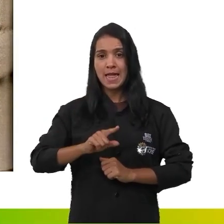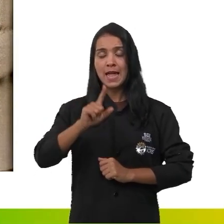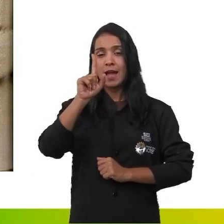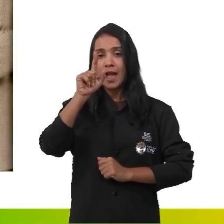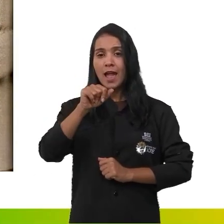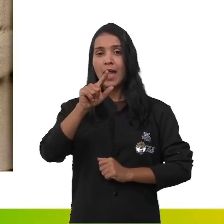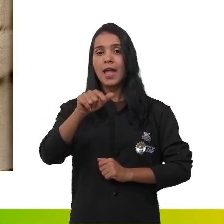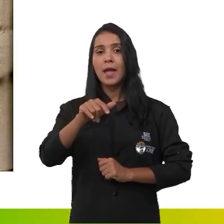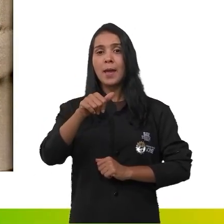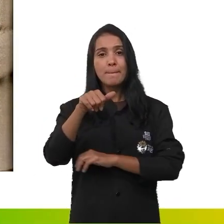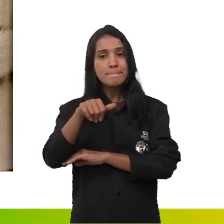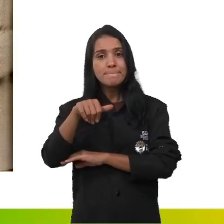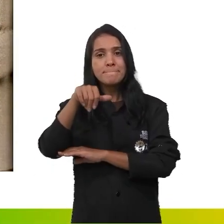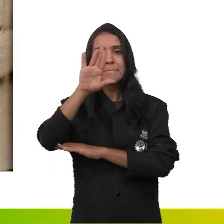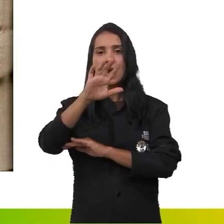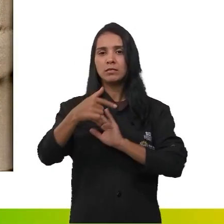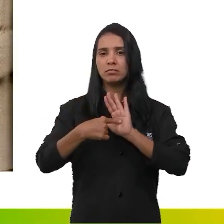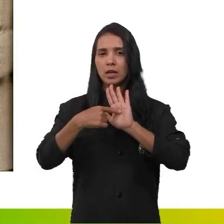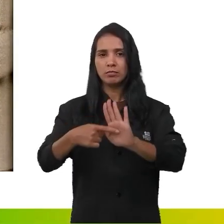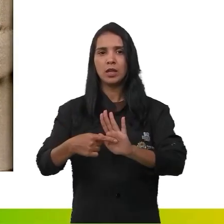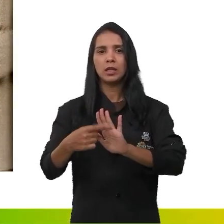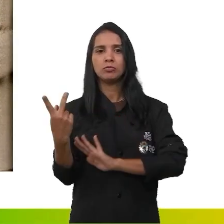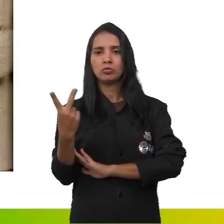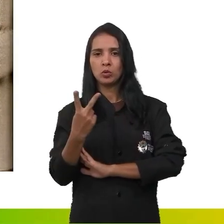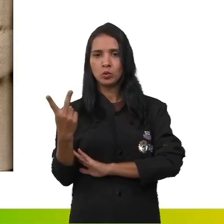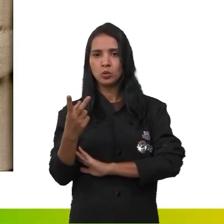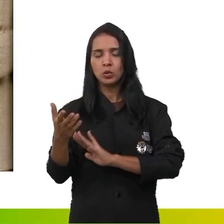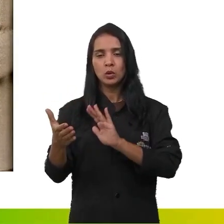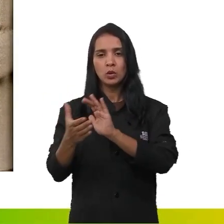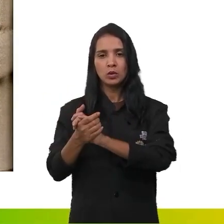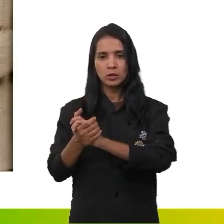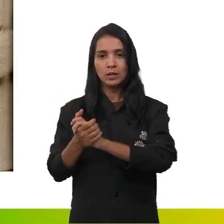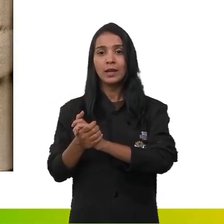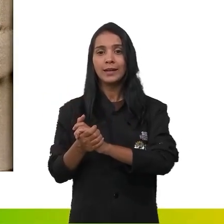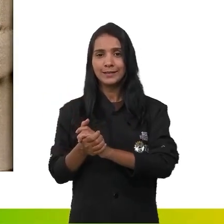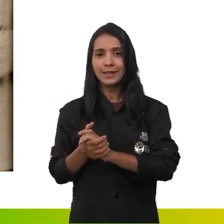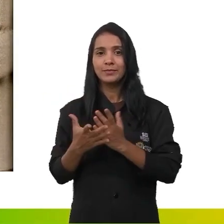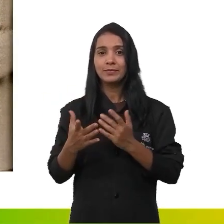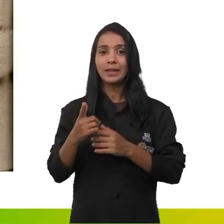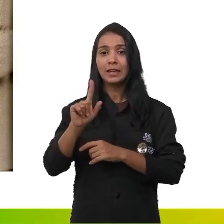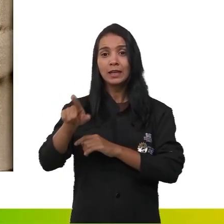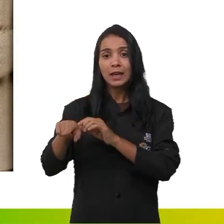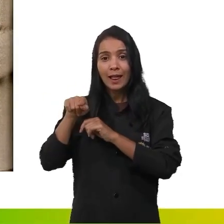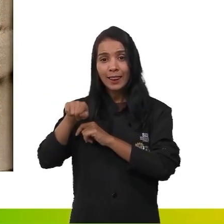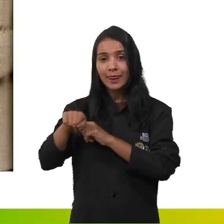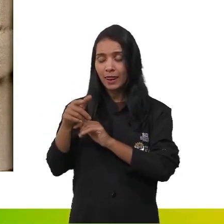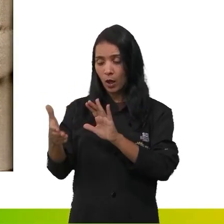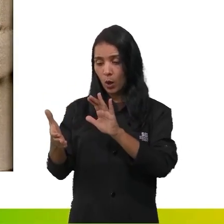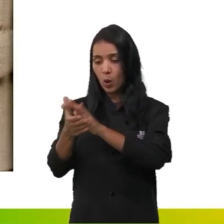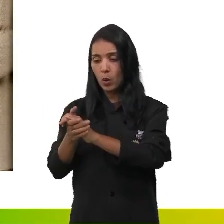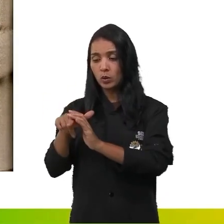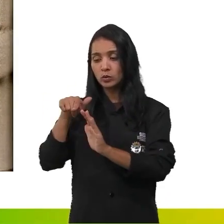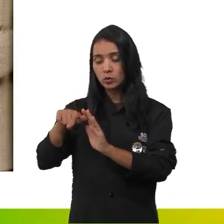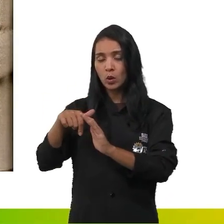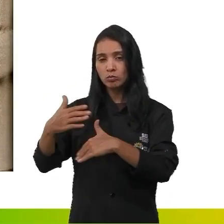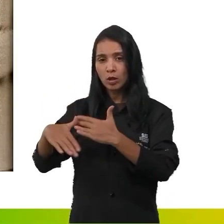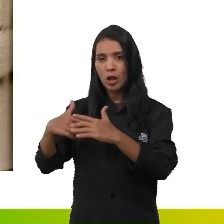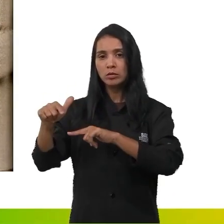de Evita e Juan Domingo Perón, que deu origem ao peronismo naquele